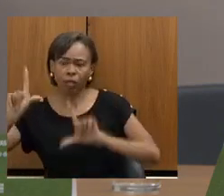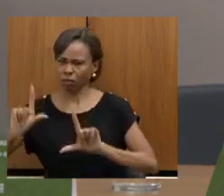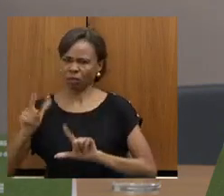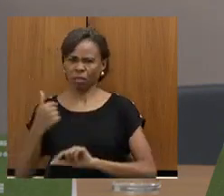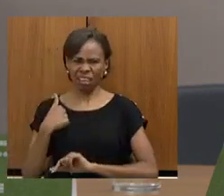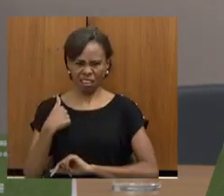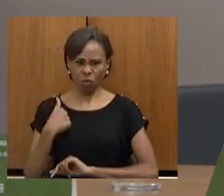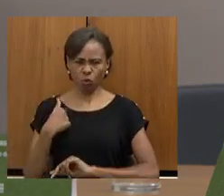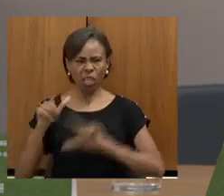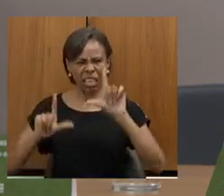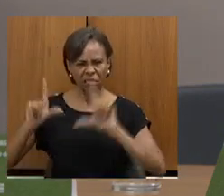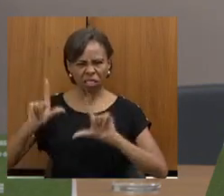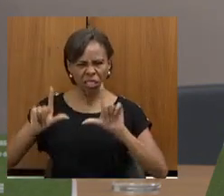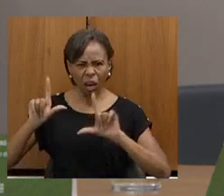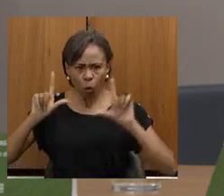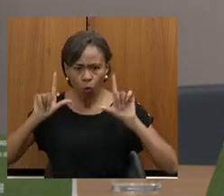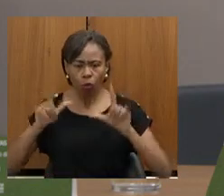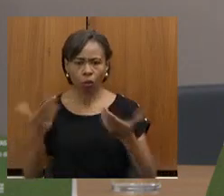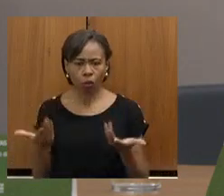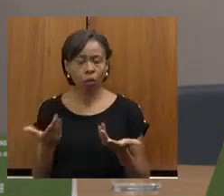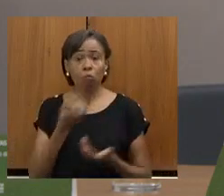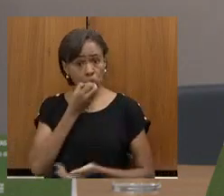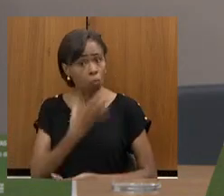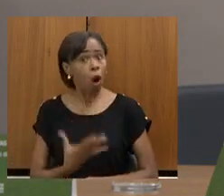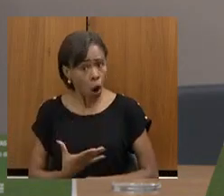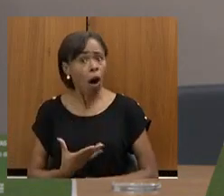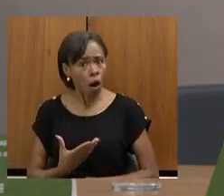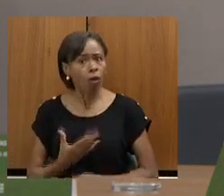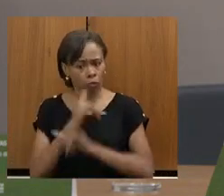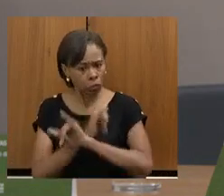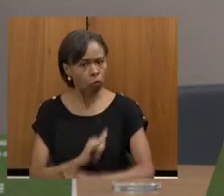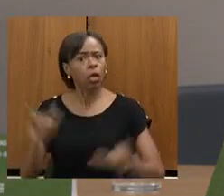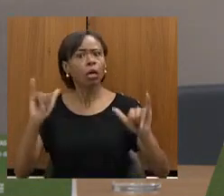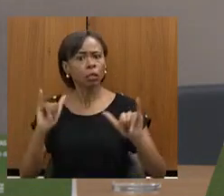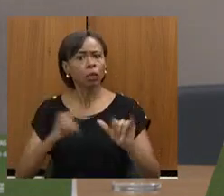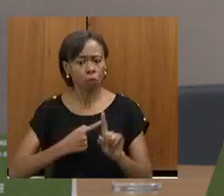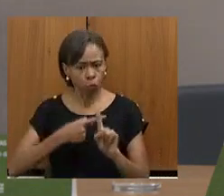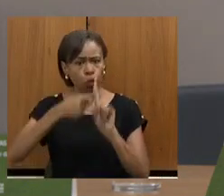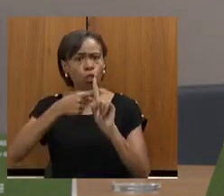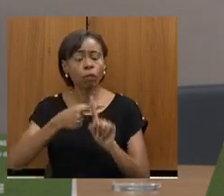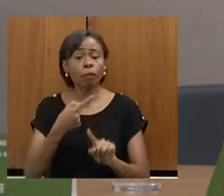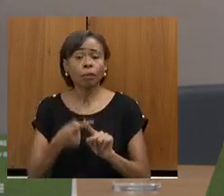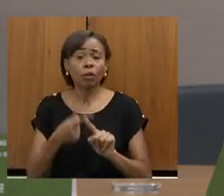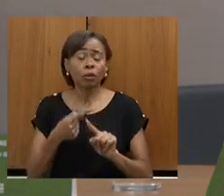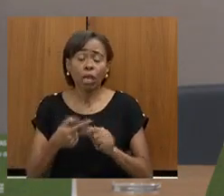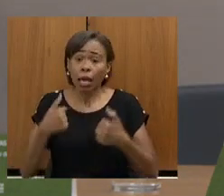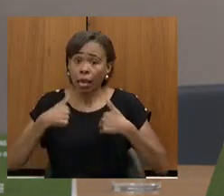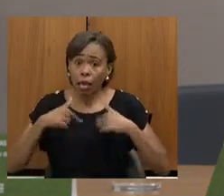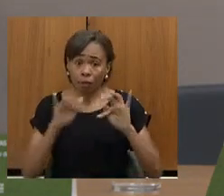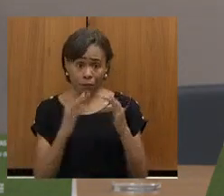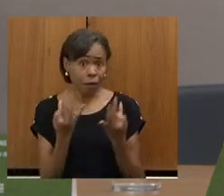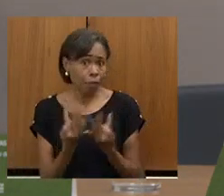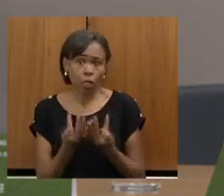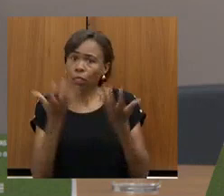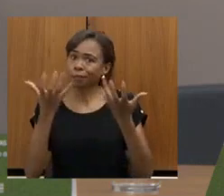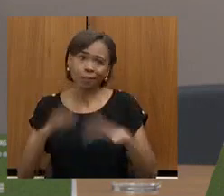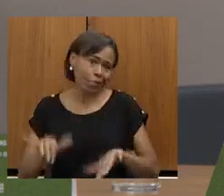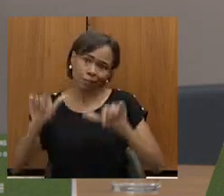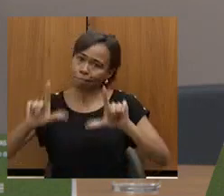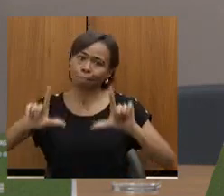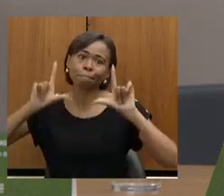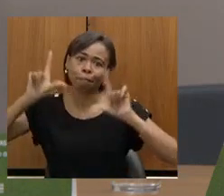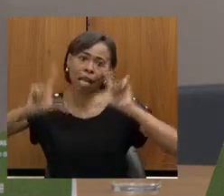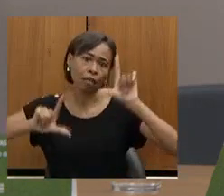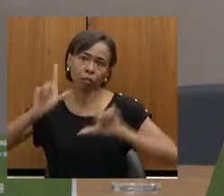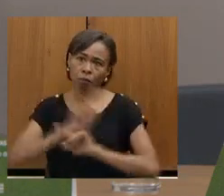chorando na televisão? Que bom que viralizou, que seja por algo positivo, porque a última coisa que eu e minha família queríamos era estar na mídia.